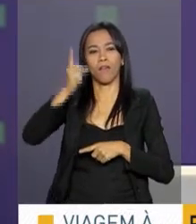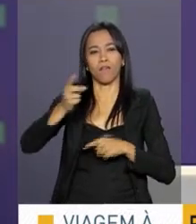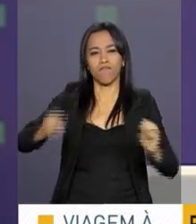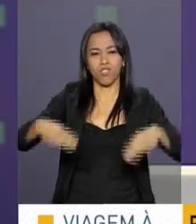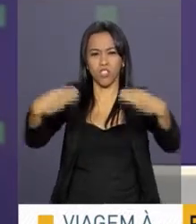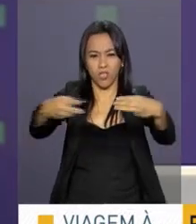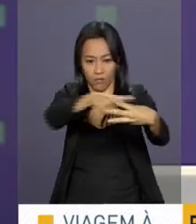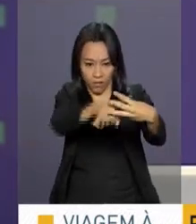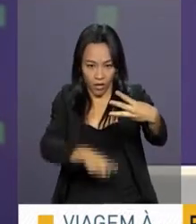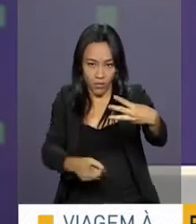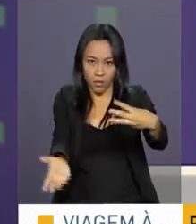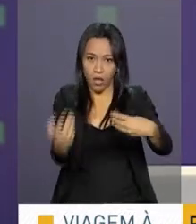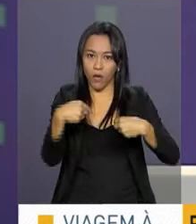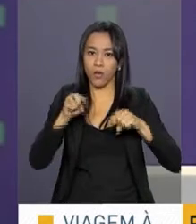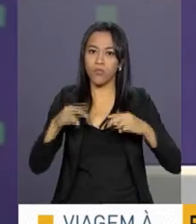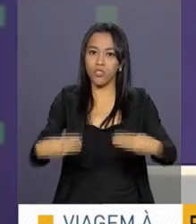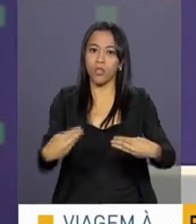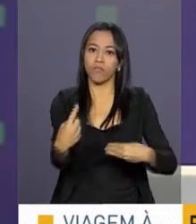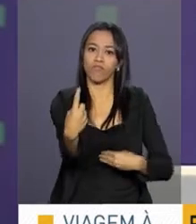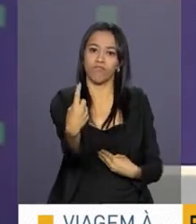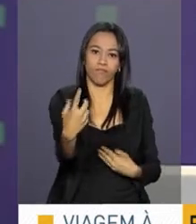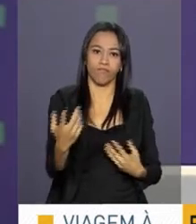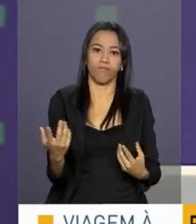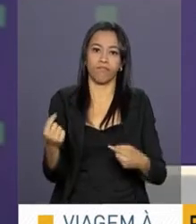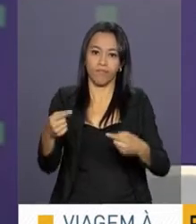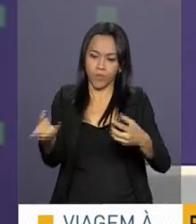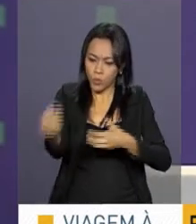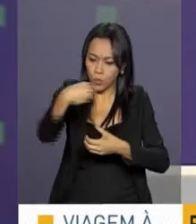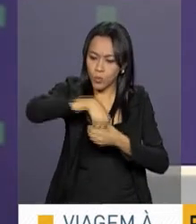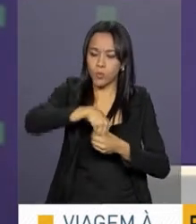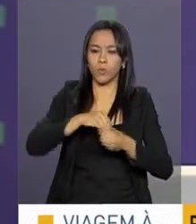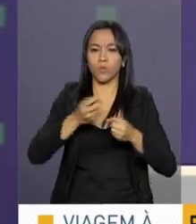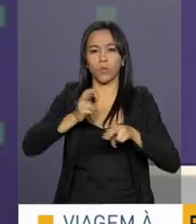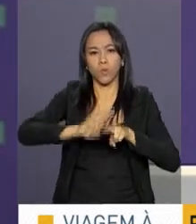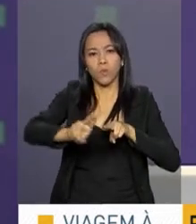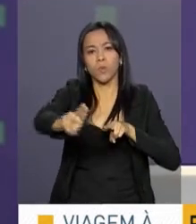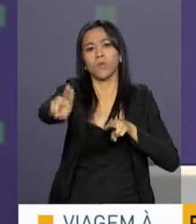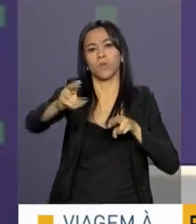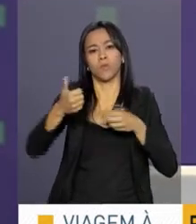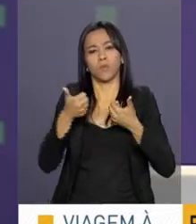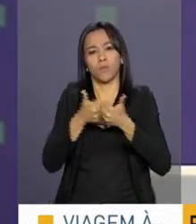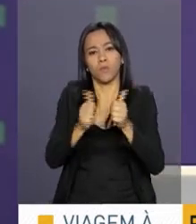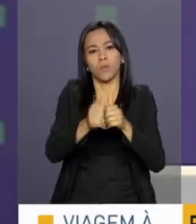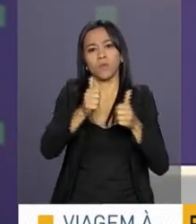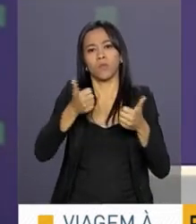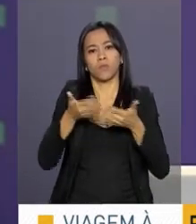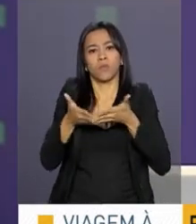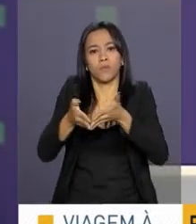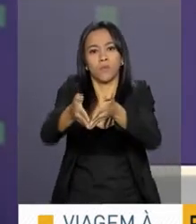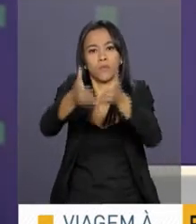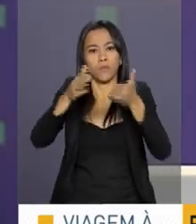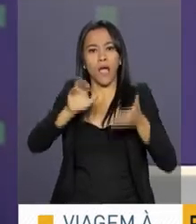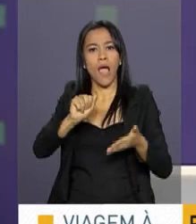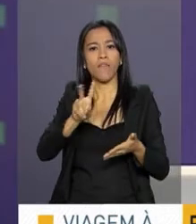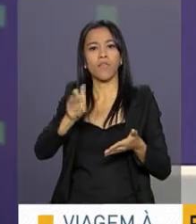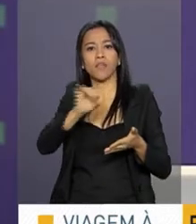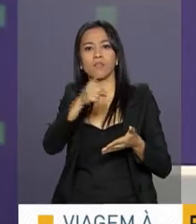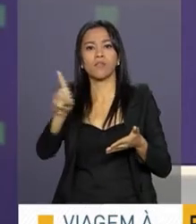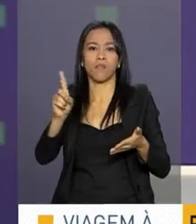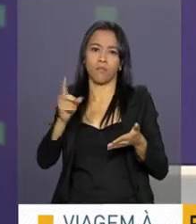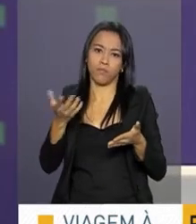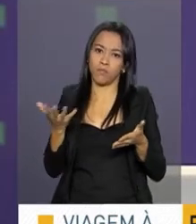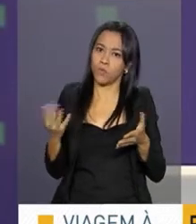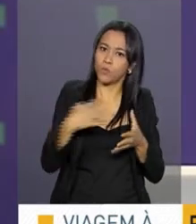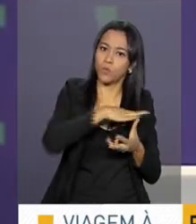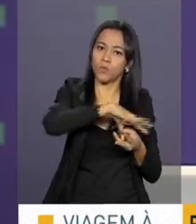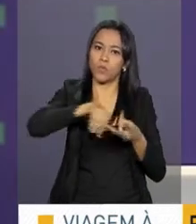esses ministérios num único ministério, Ministério dos Transportes, Portos e Aviação Civil. E, com certeza, pela